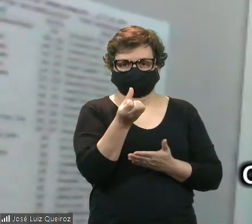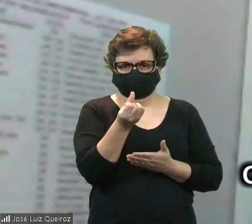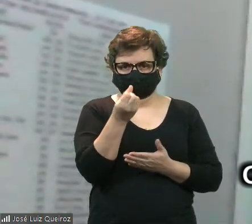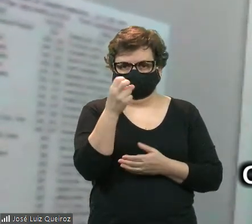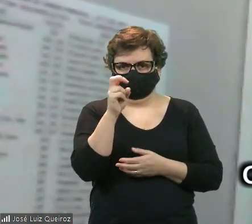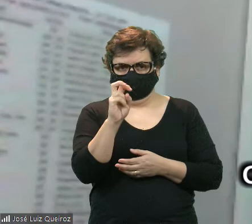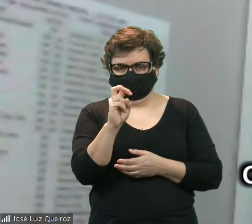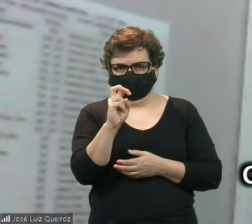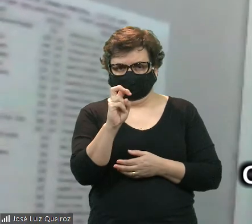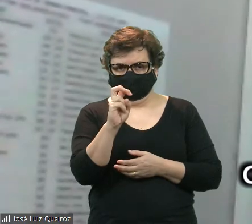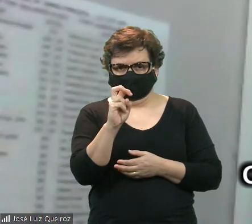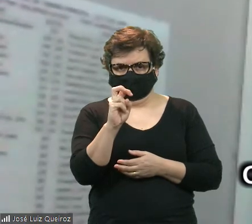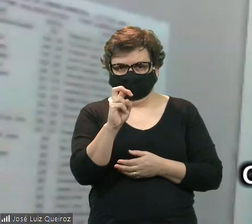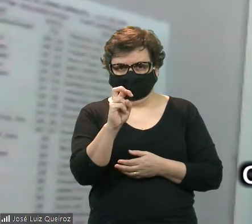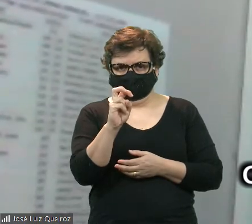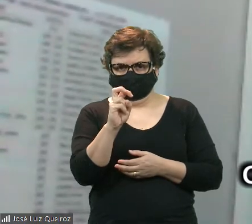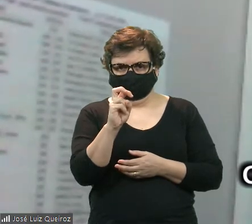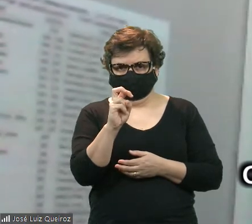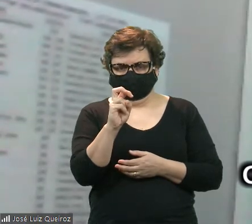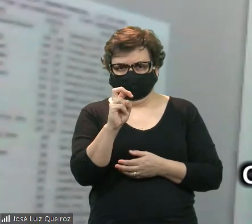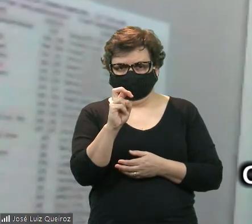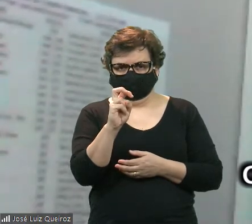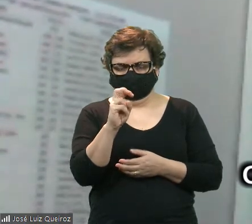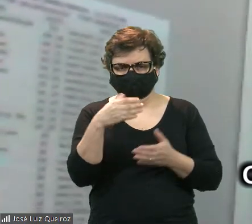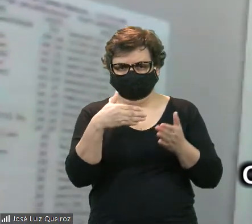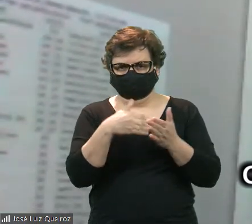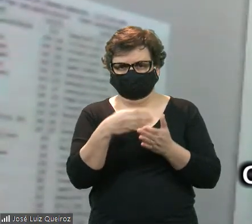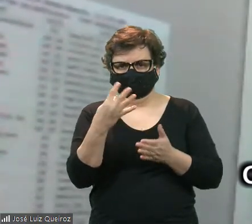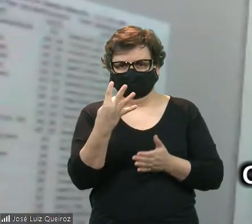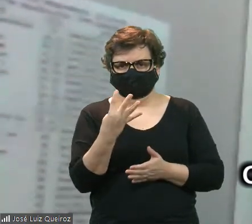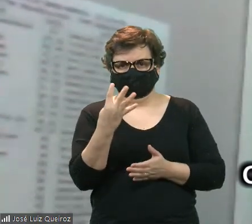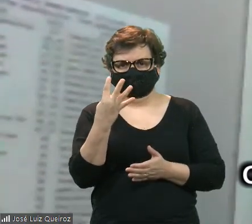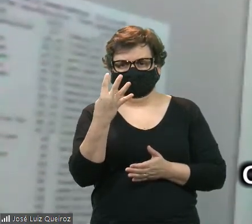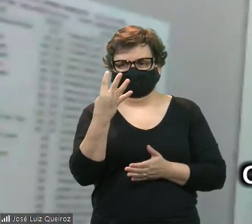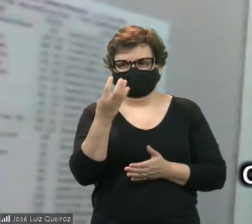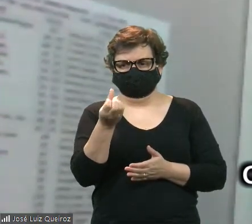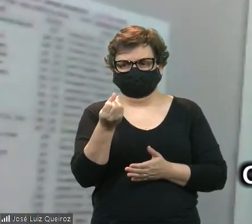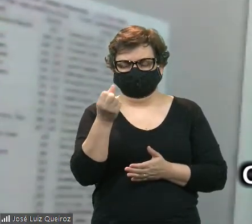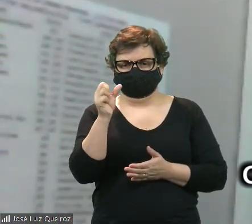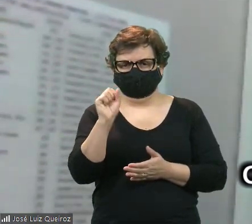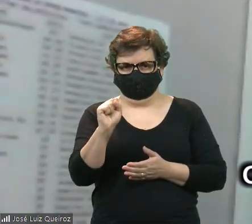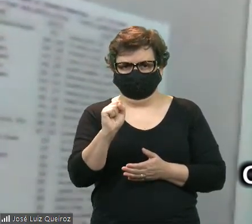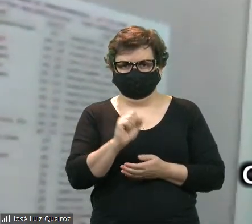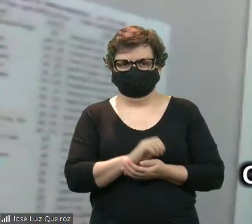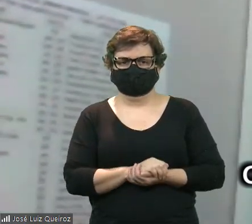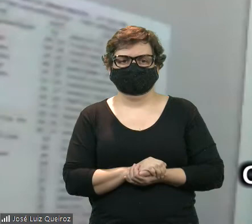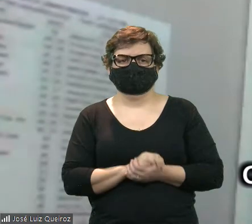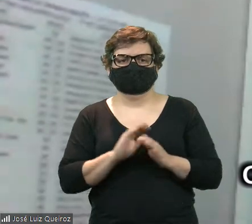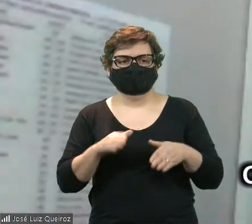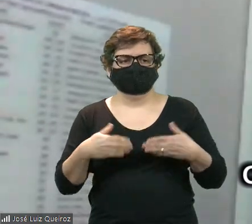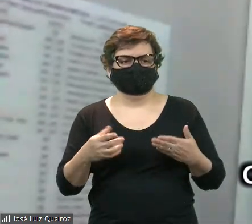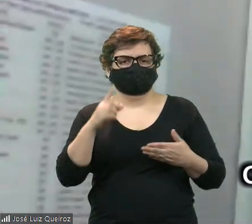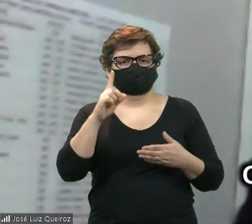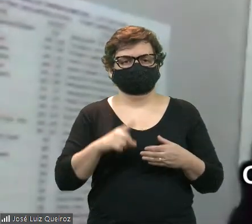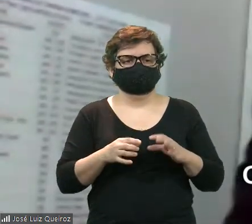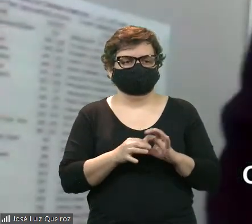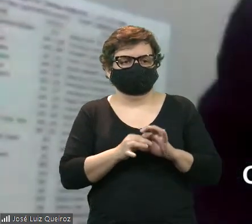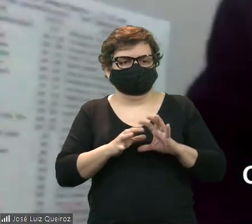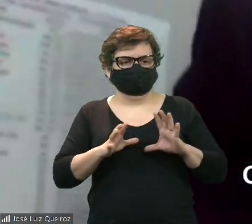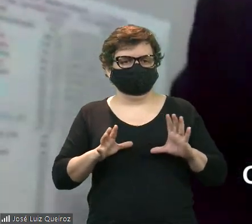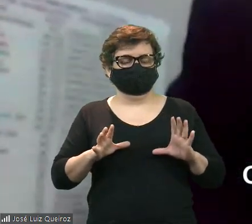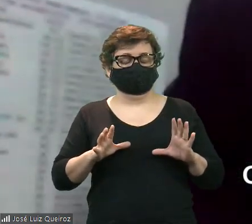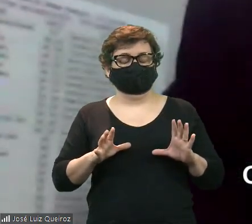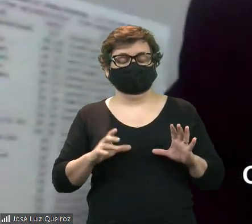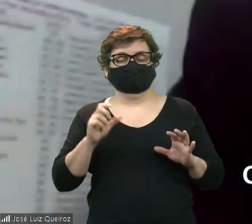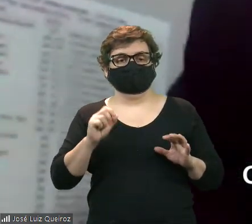e 480 metros ao 468 e 310 metros. Então, ela é uma autorização